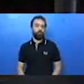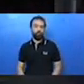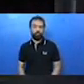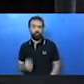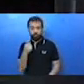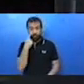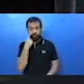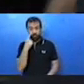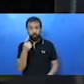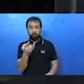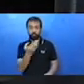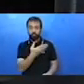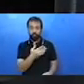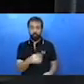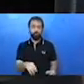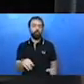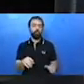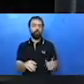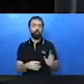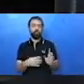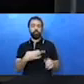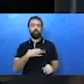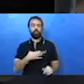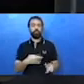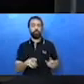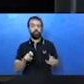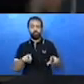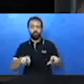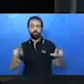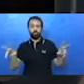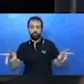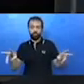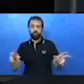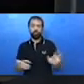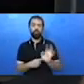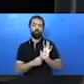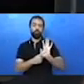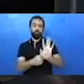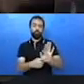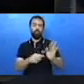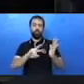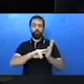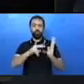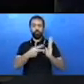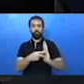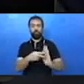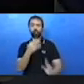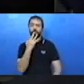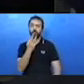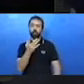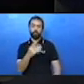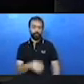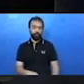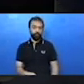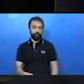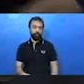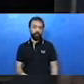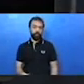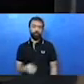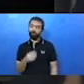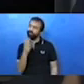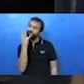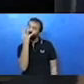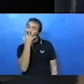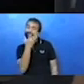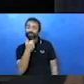Vejam que maneira criativa de representar o significado das cores da bandeira. Isso é uma propaganda de um estado, mas olha como